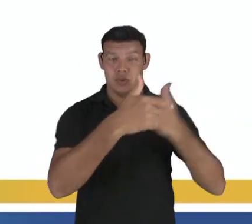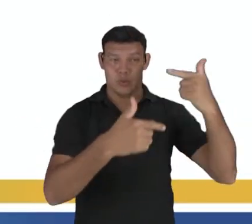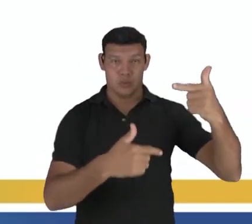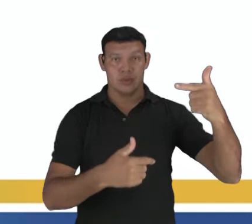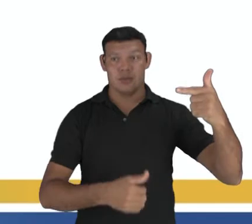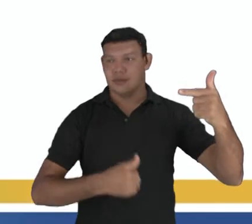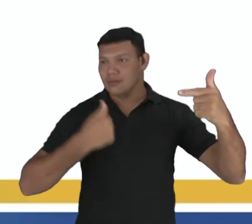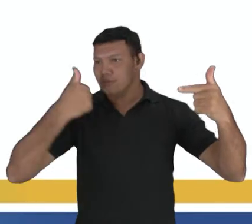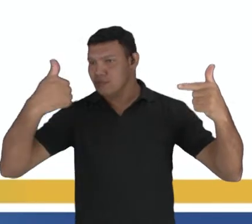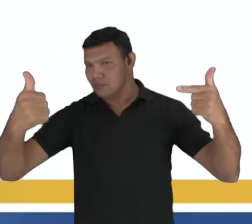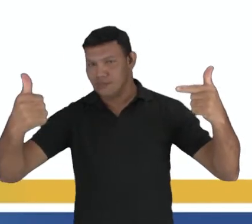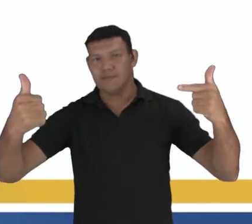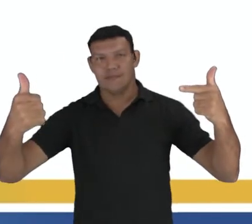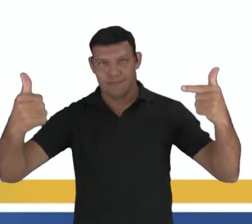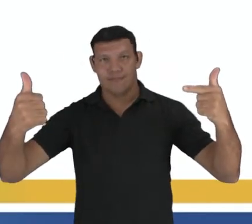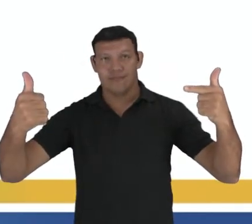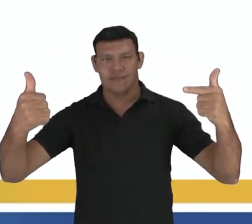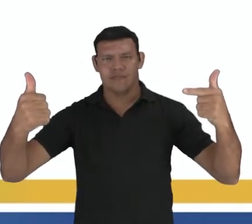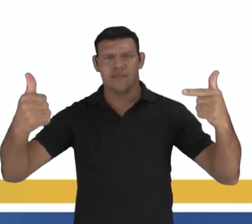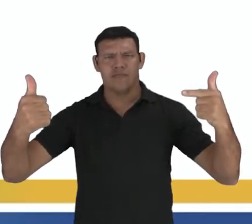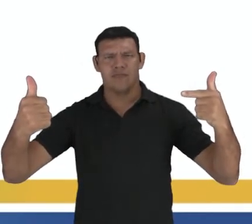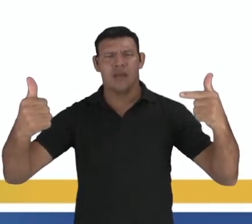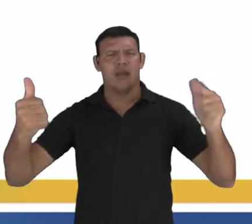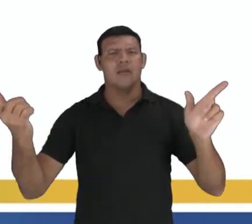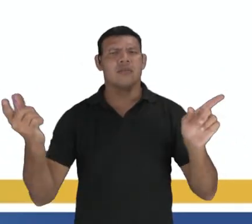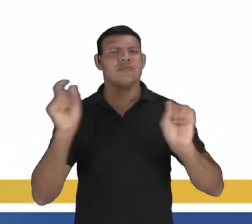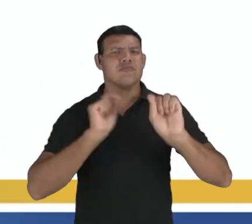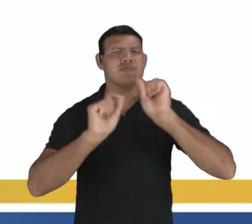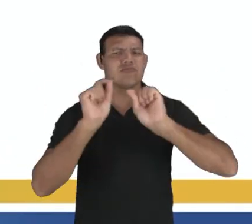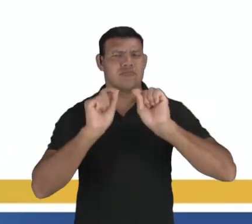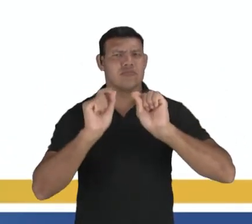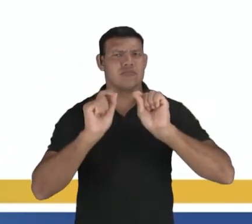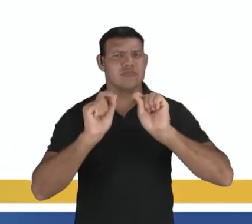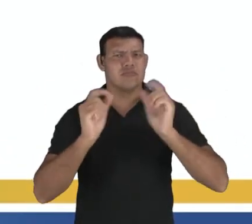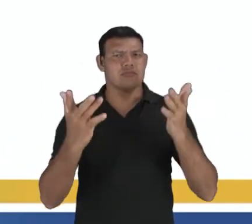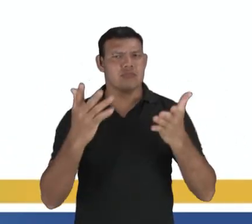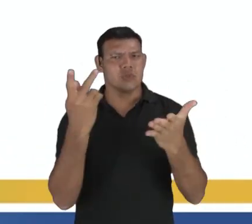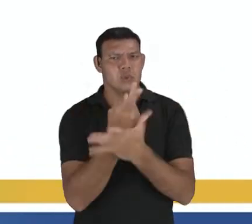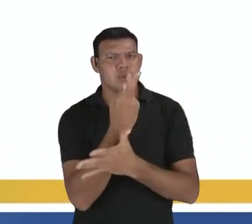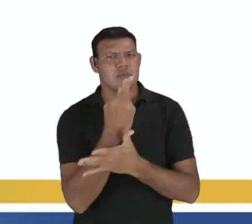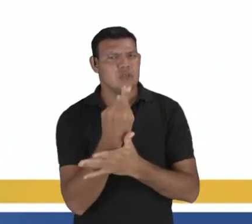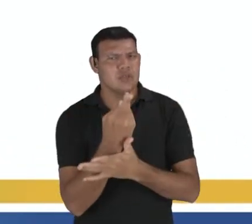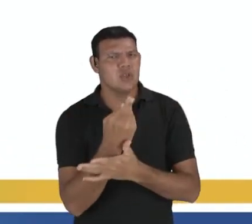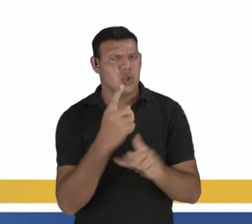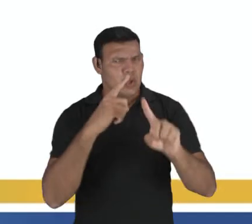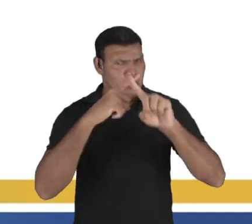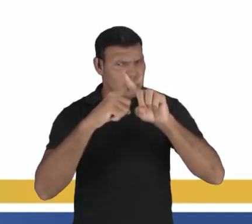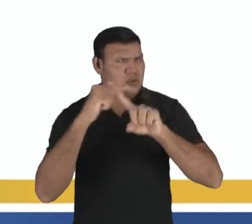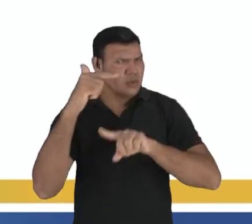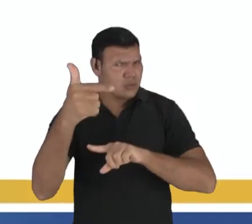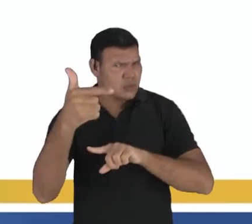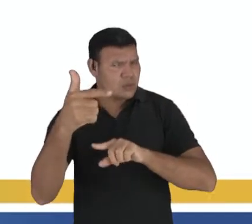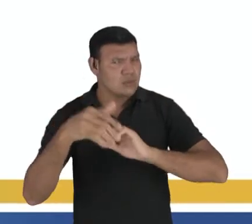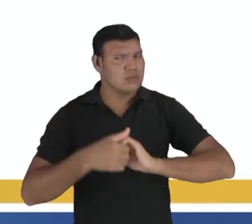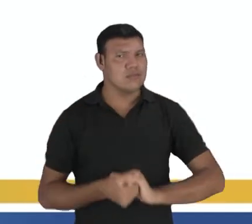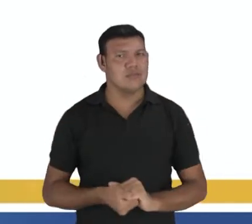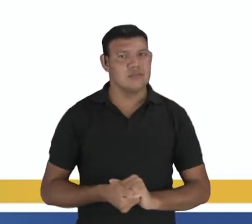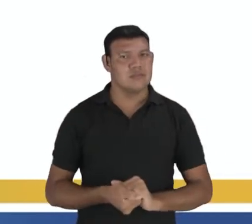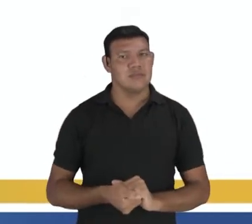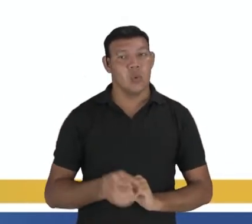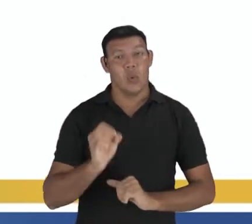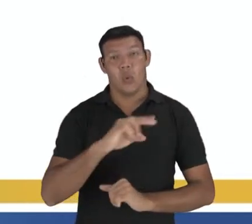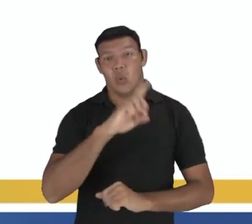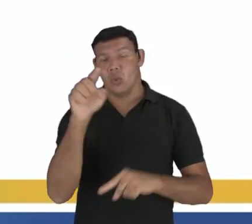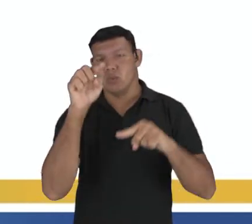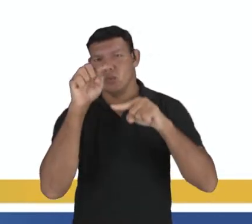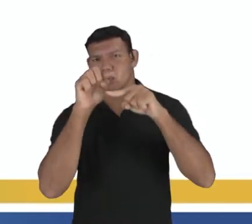2 e nós temos o valor 1. O que aconteceu aí? Será se nós multiplicamos por 2